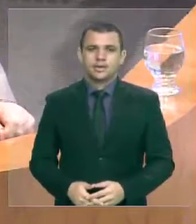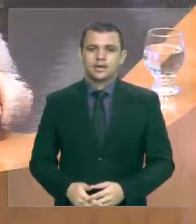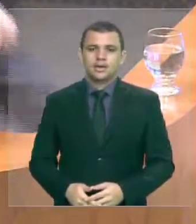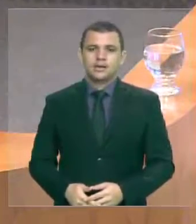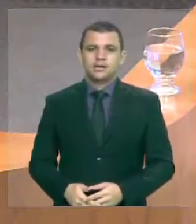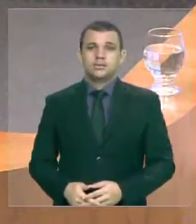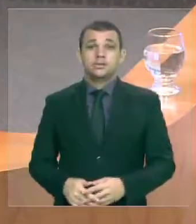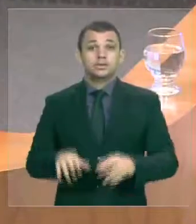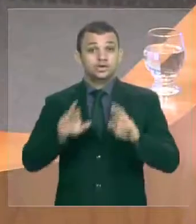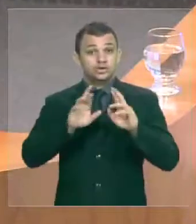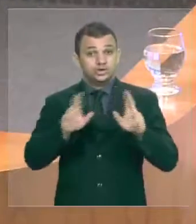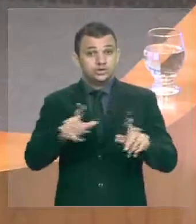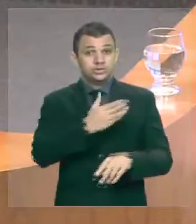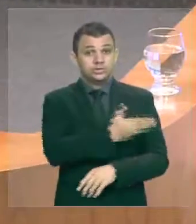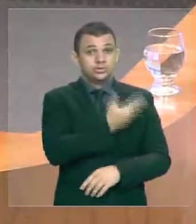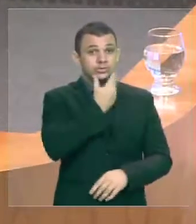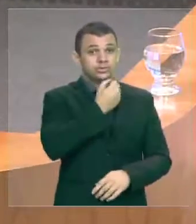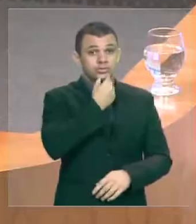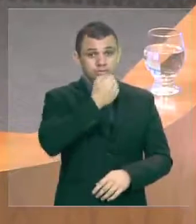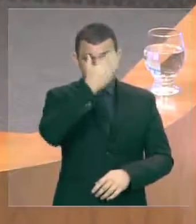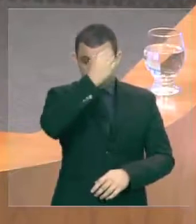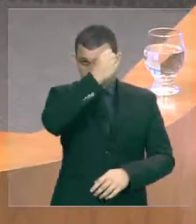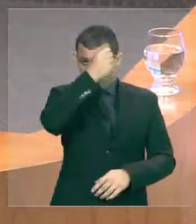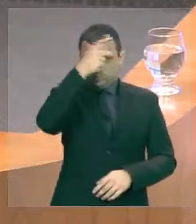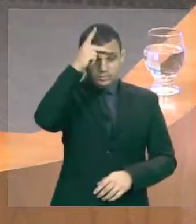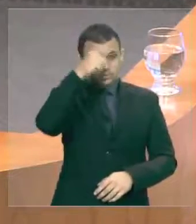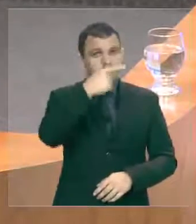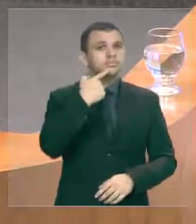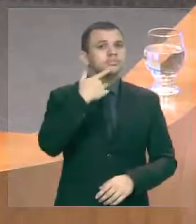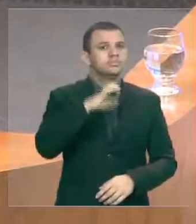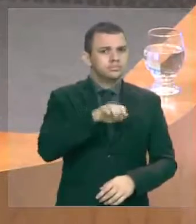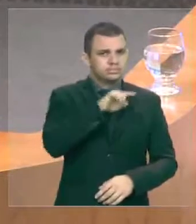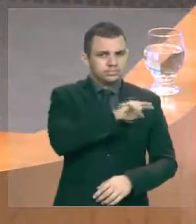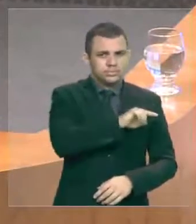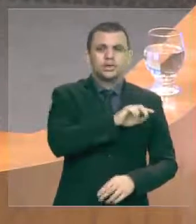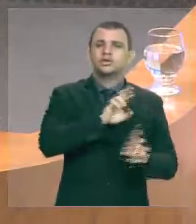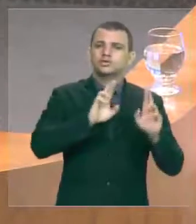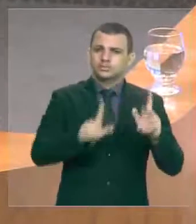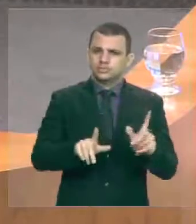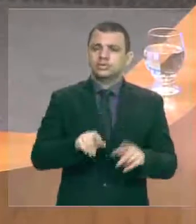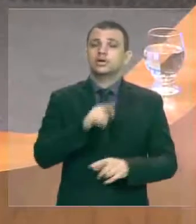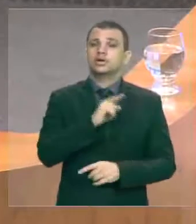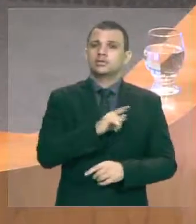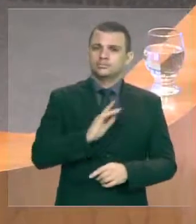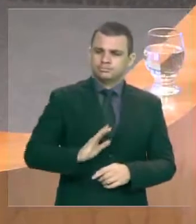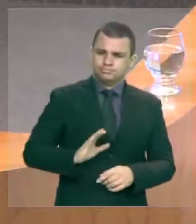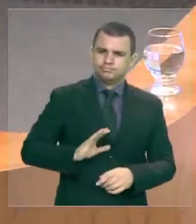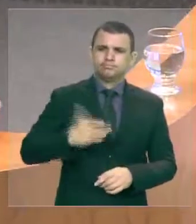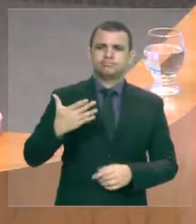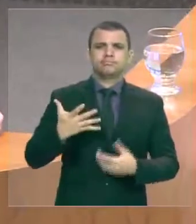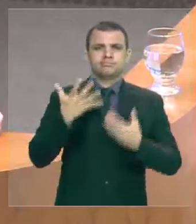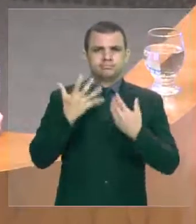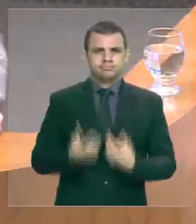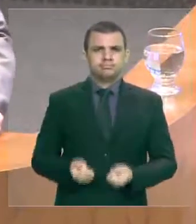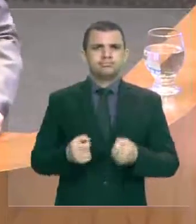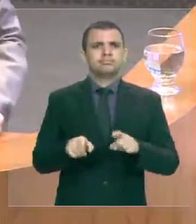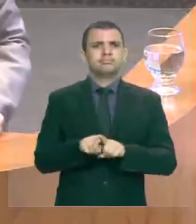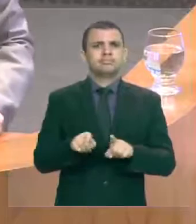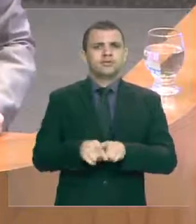E o prefeito Edivaldo assumiu com determinação, com pulso firme,